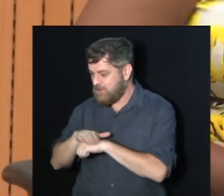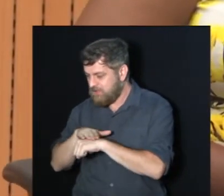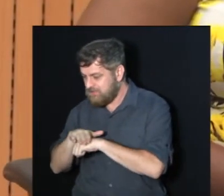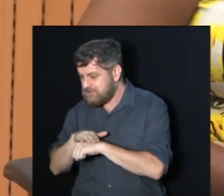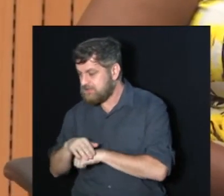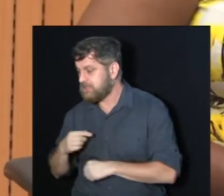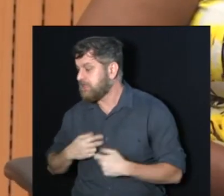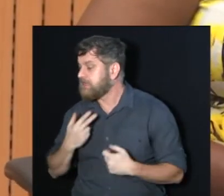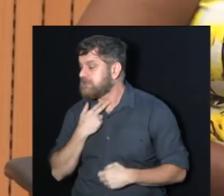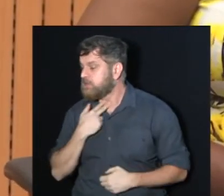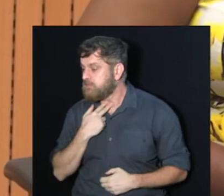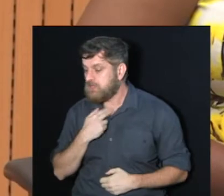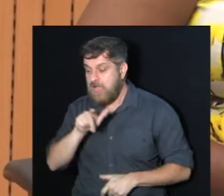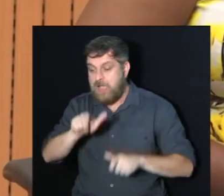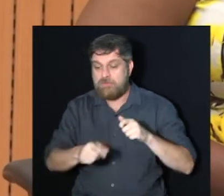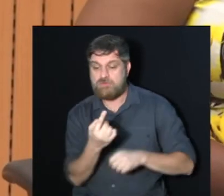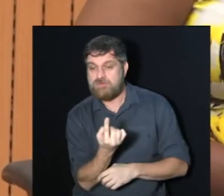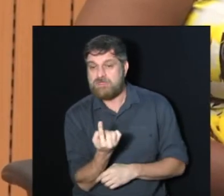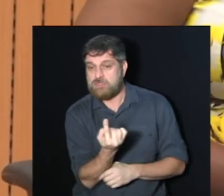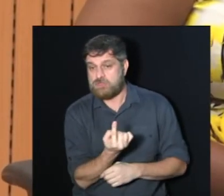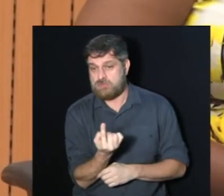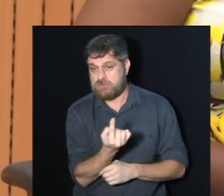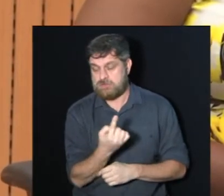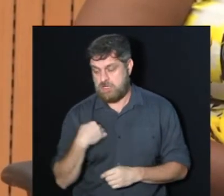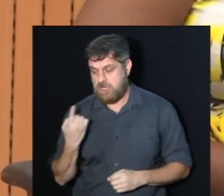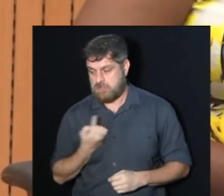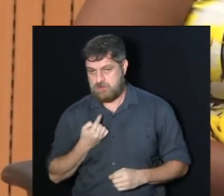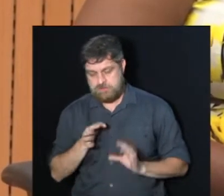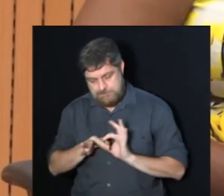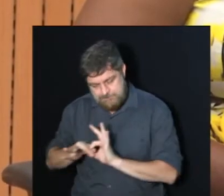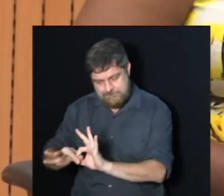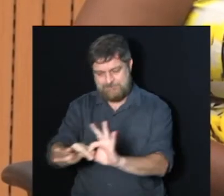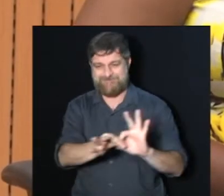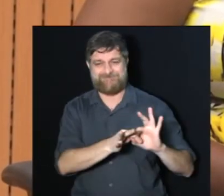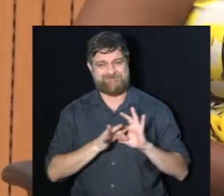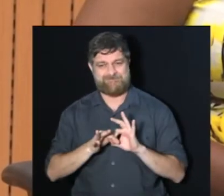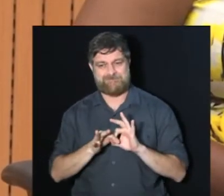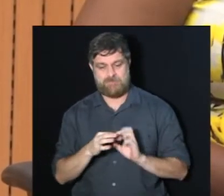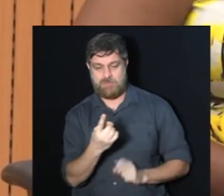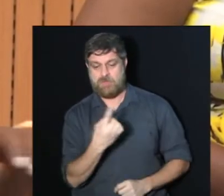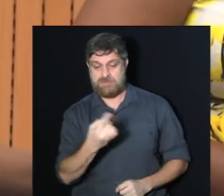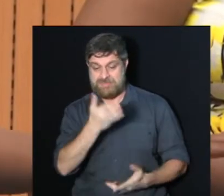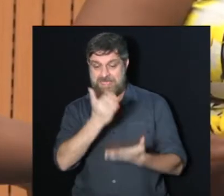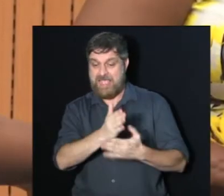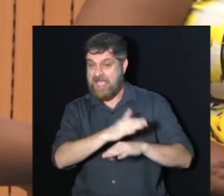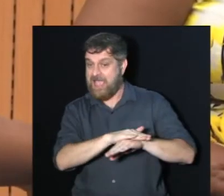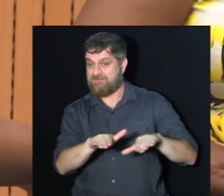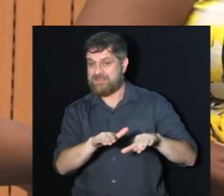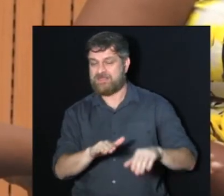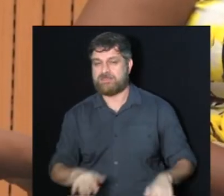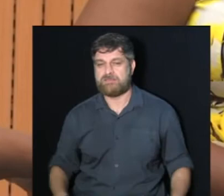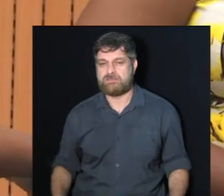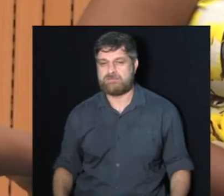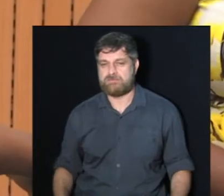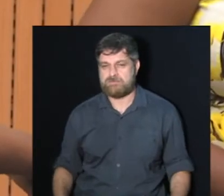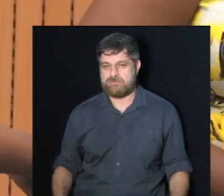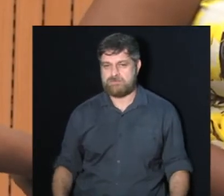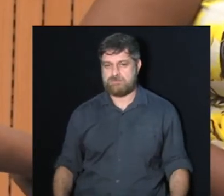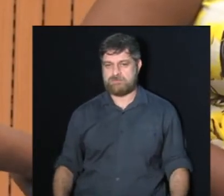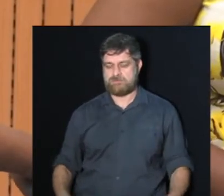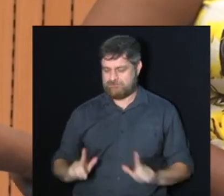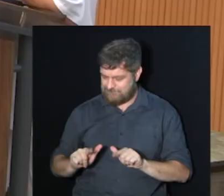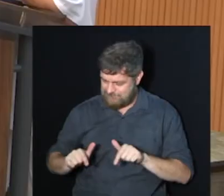nossos irmãos sozinhos, como eles também não deixam nós sozinhos. E aí, Regina, vamos continuar